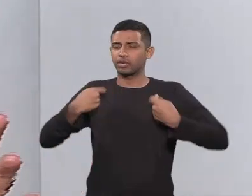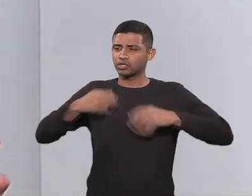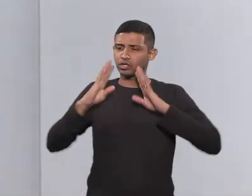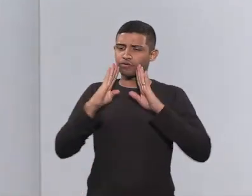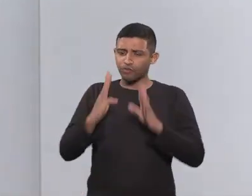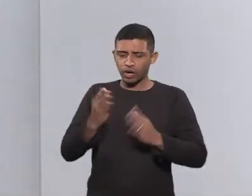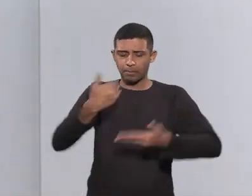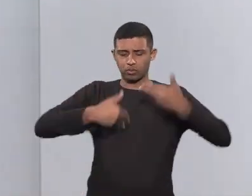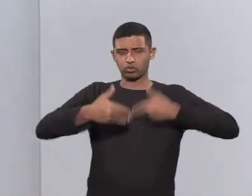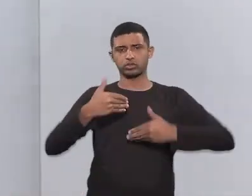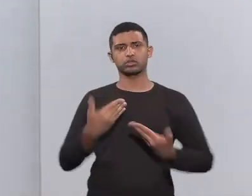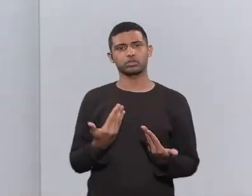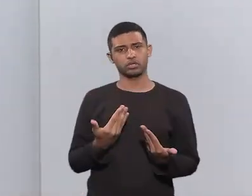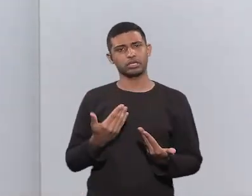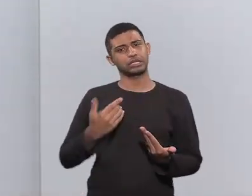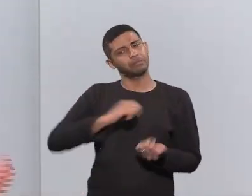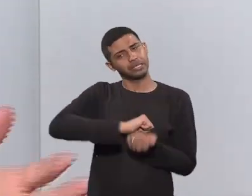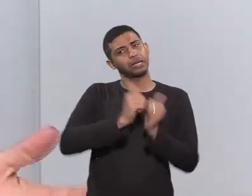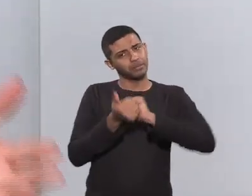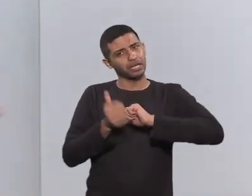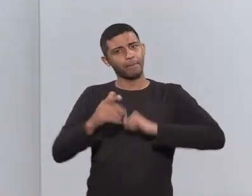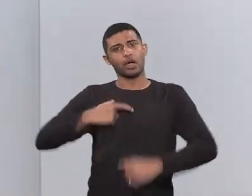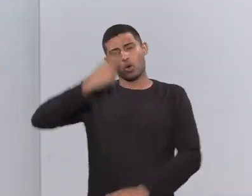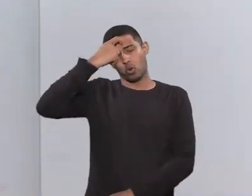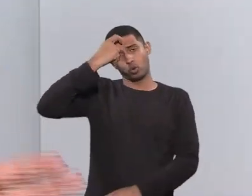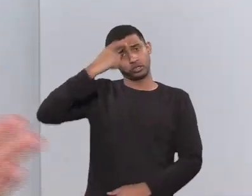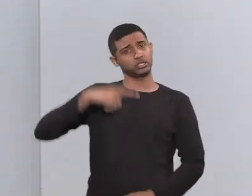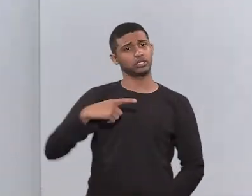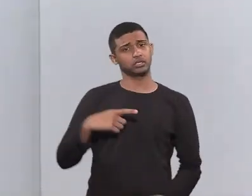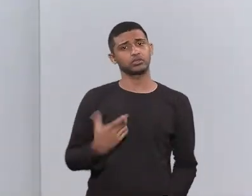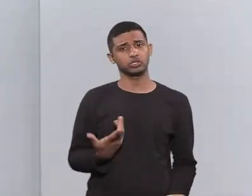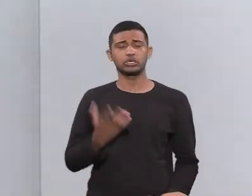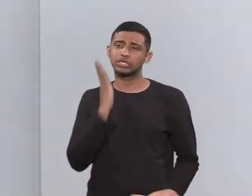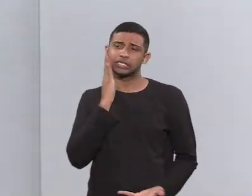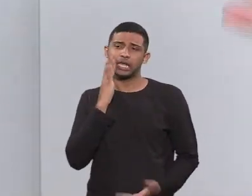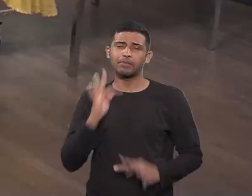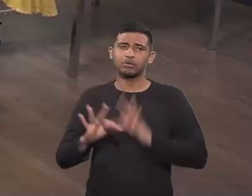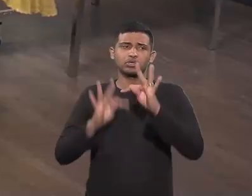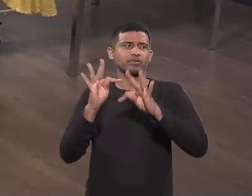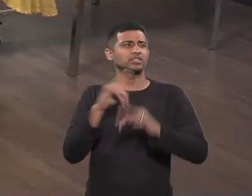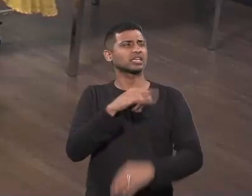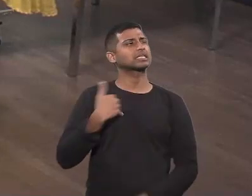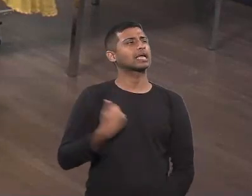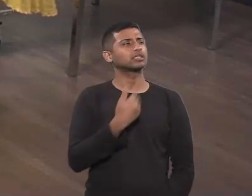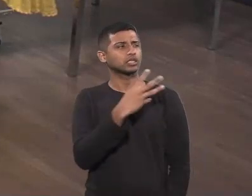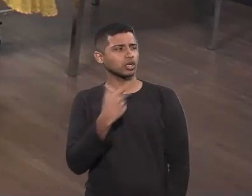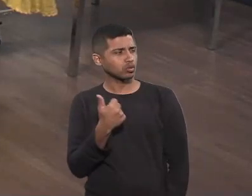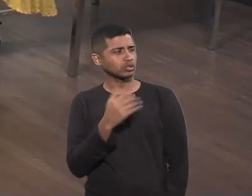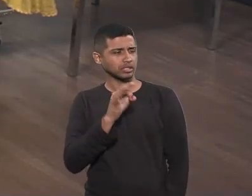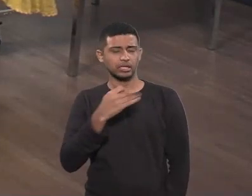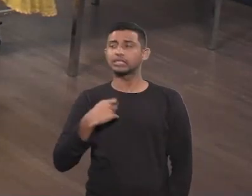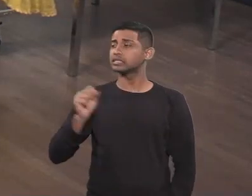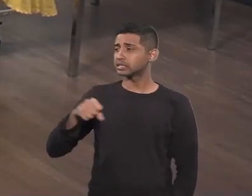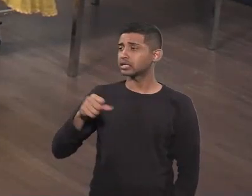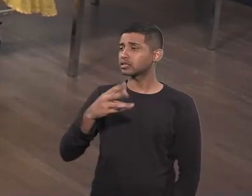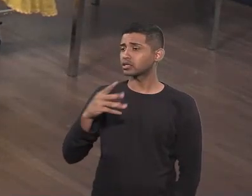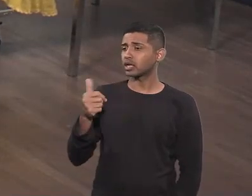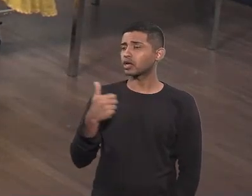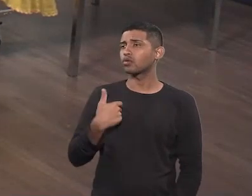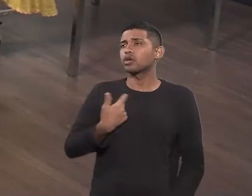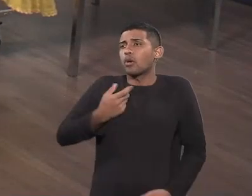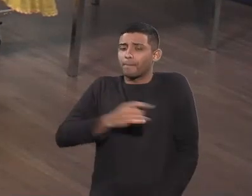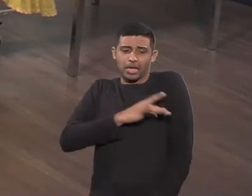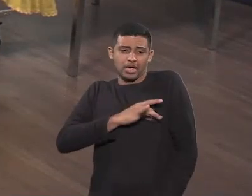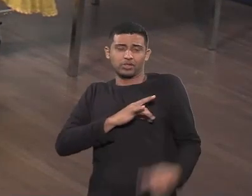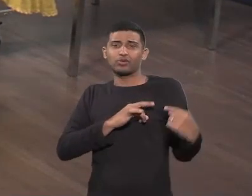disso. Claro, com uma adaptação, mas consciente de que existia muito, uma... Você já tinha 31 anos. Eu tinha 31 anos. O meu